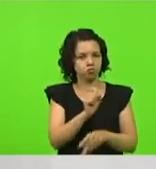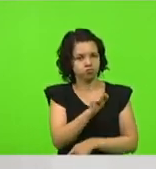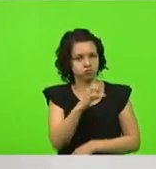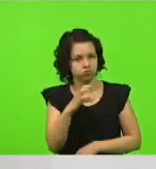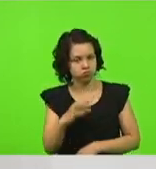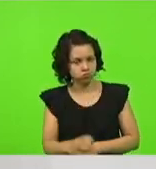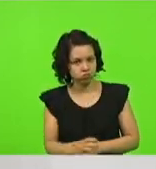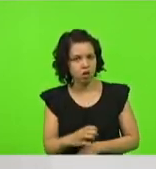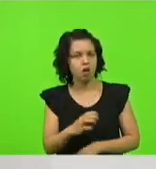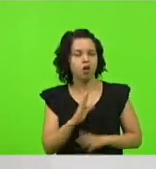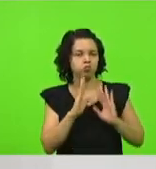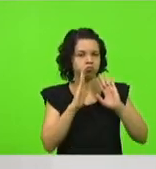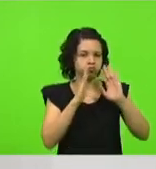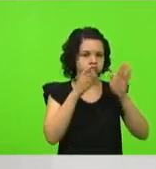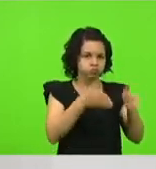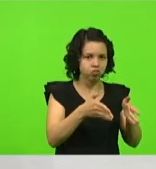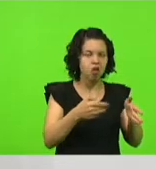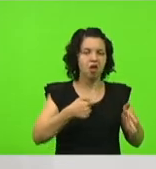denunciando,